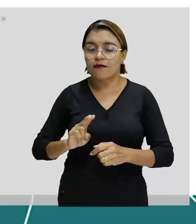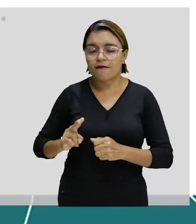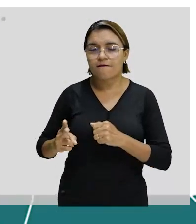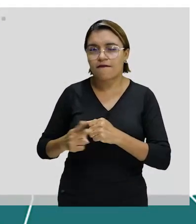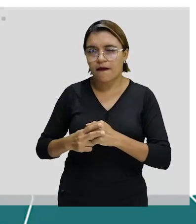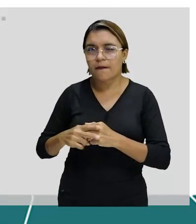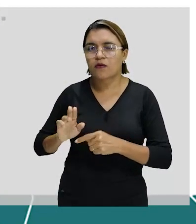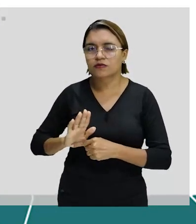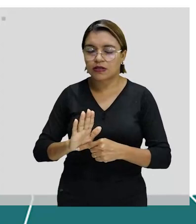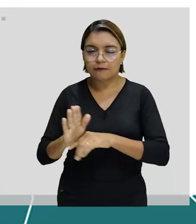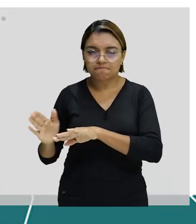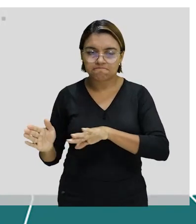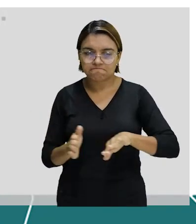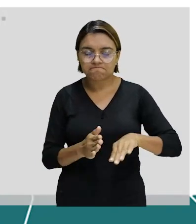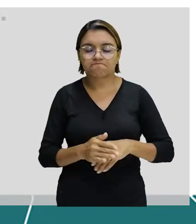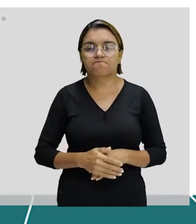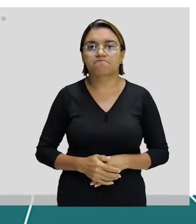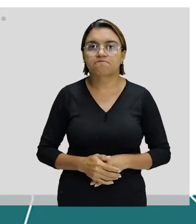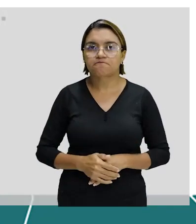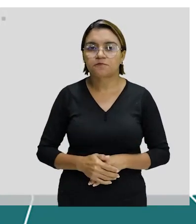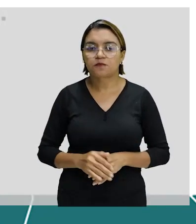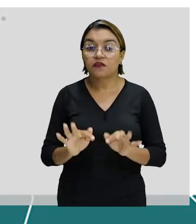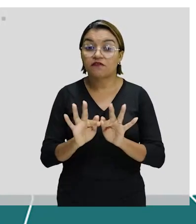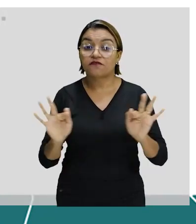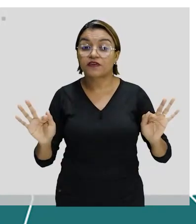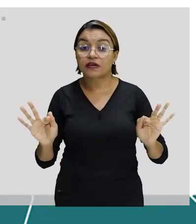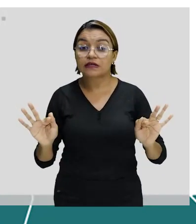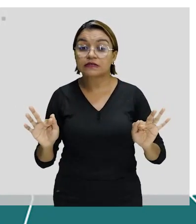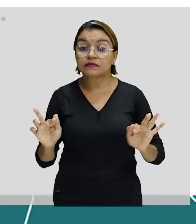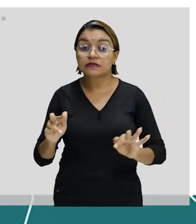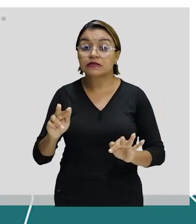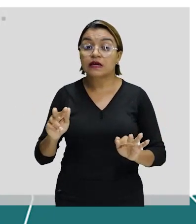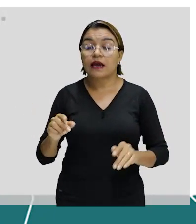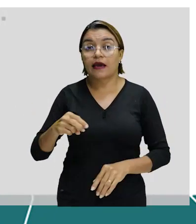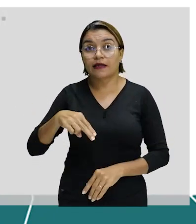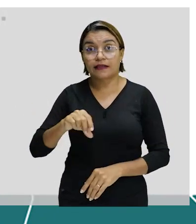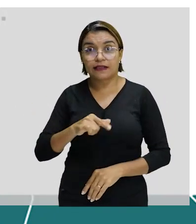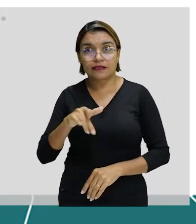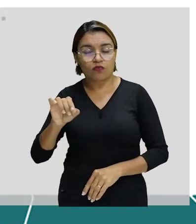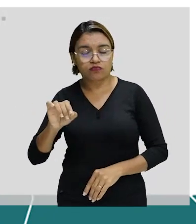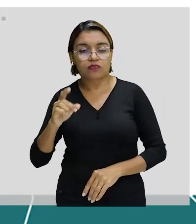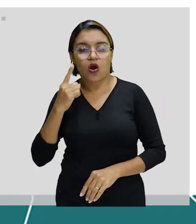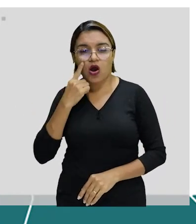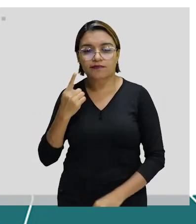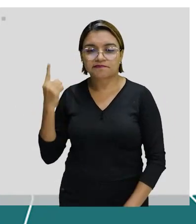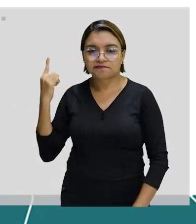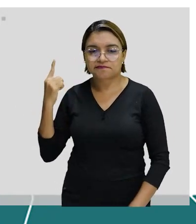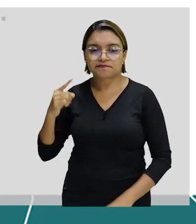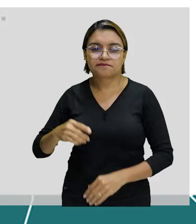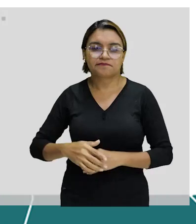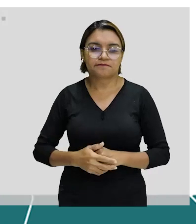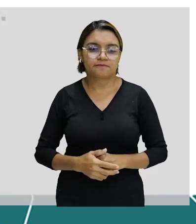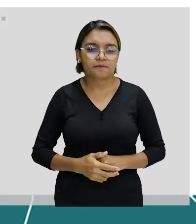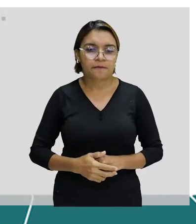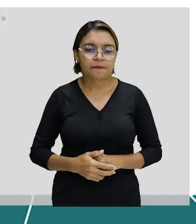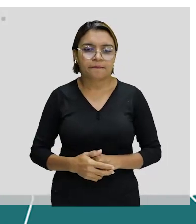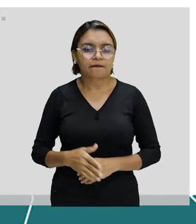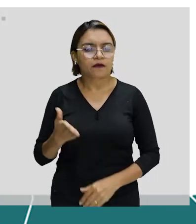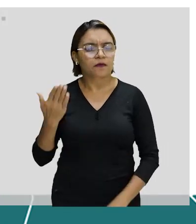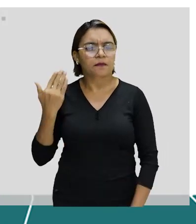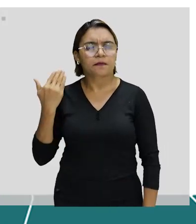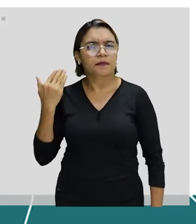Exemplos de frases negativas agora. I had not known that restaurant before today. Eu não